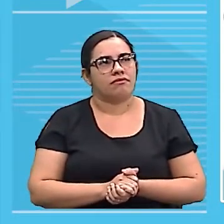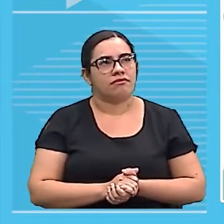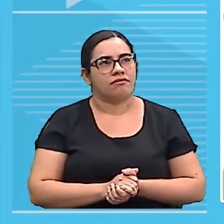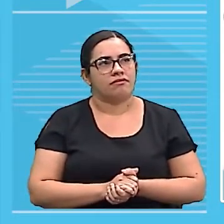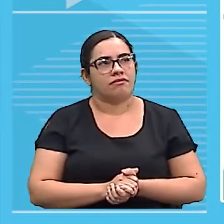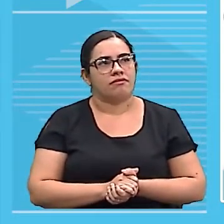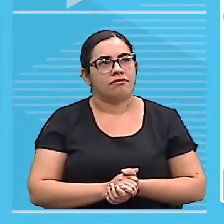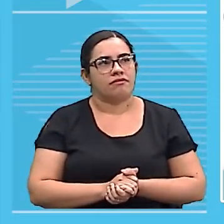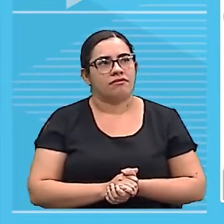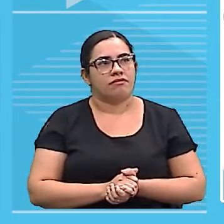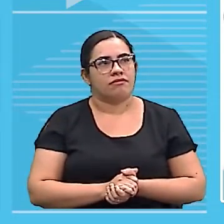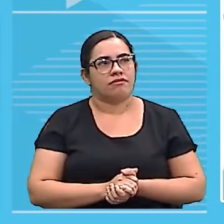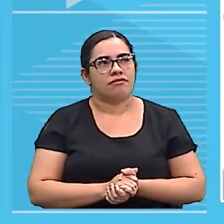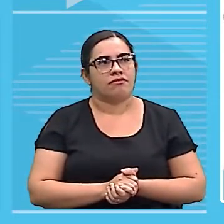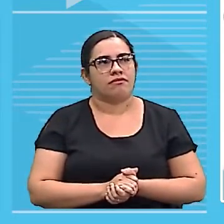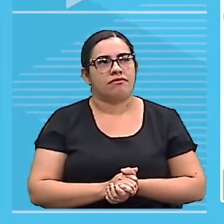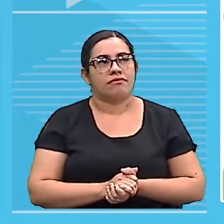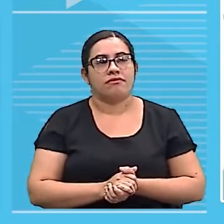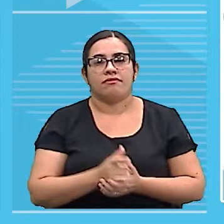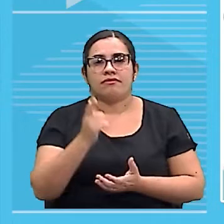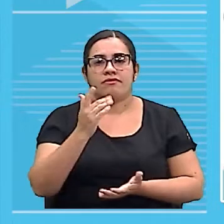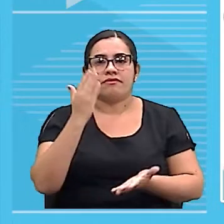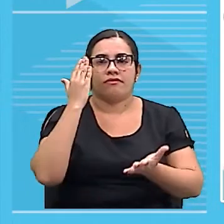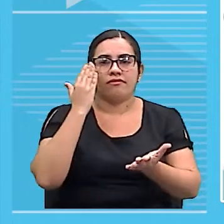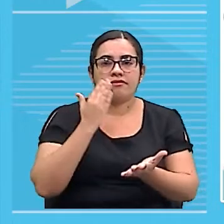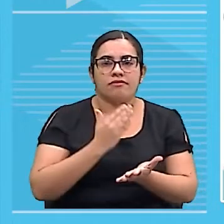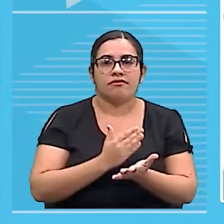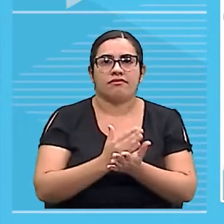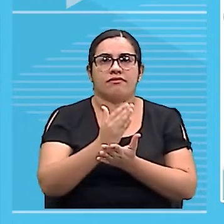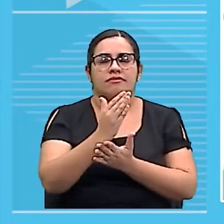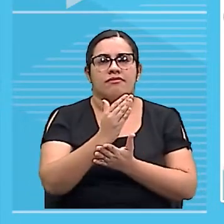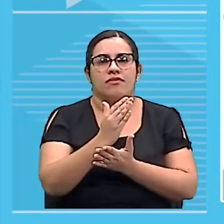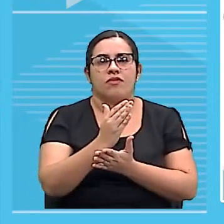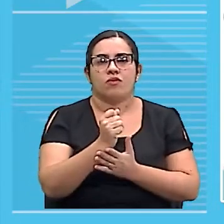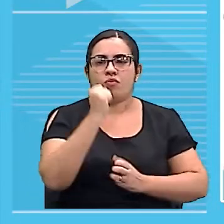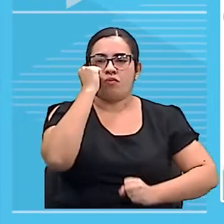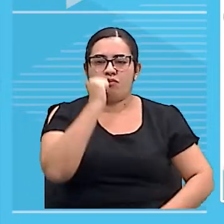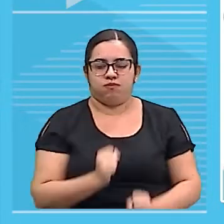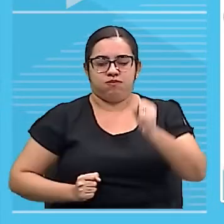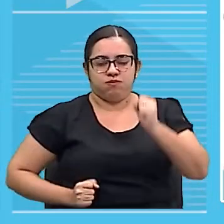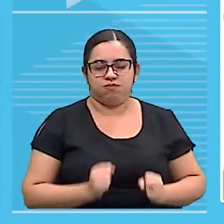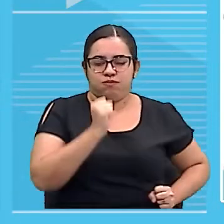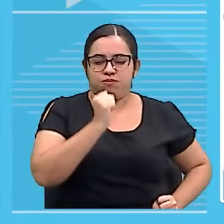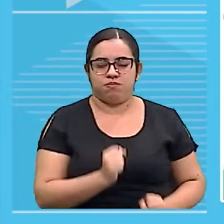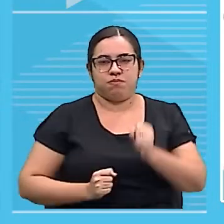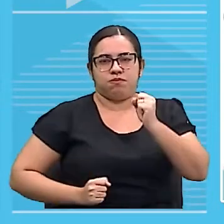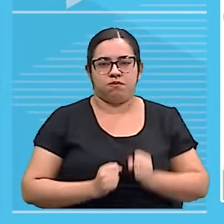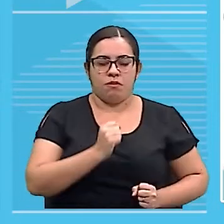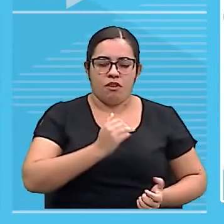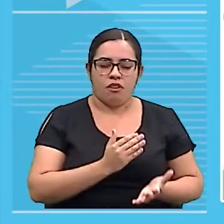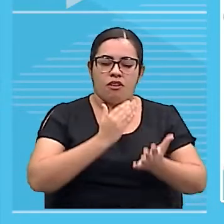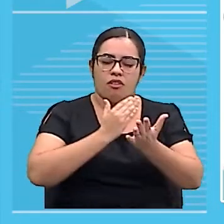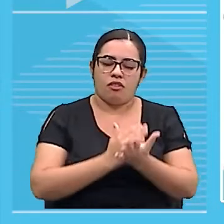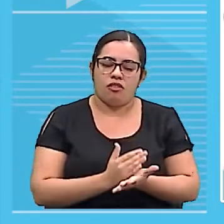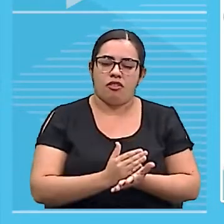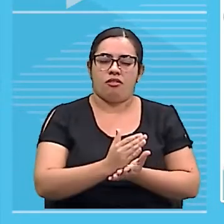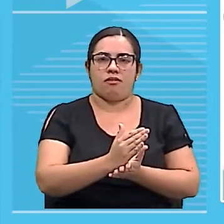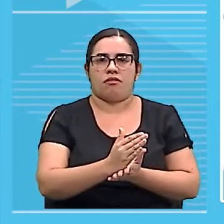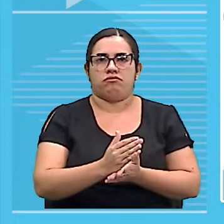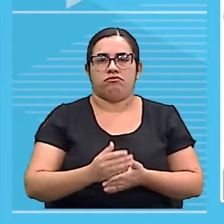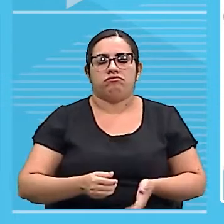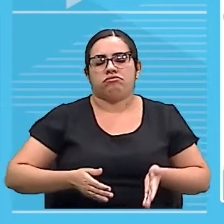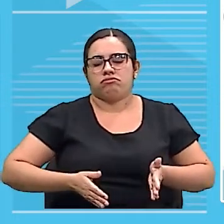em um ponto e finalizo no mesmo. Certo e aí